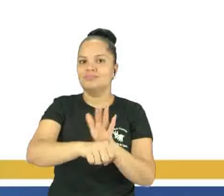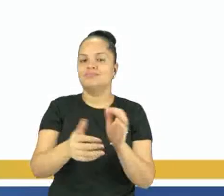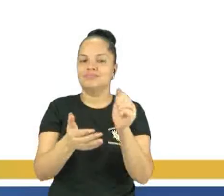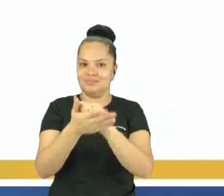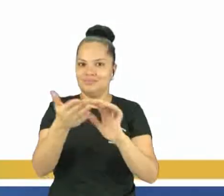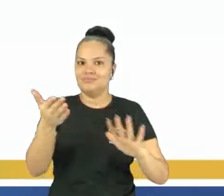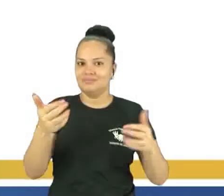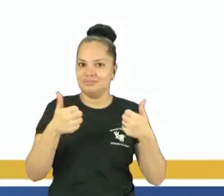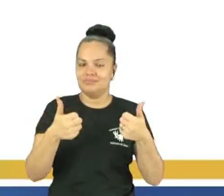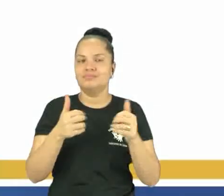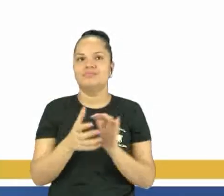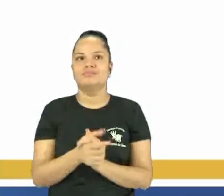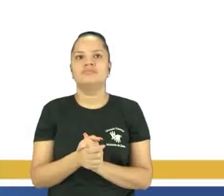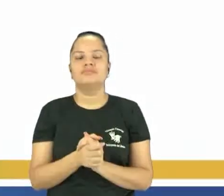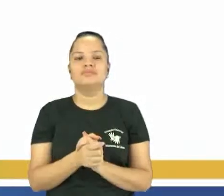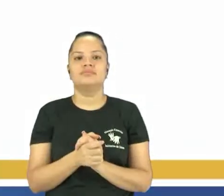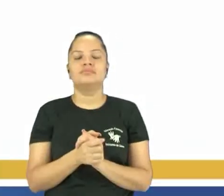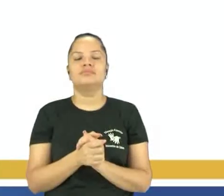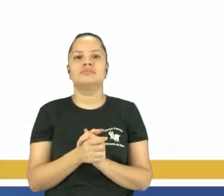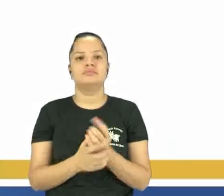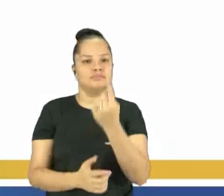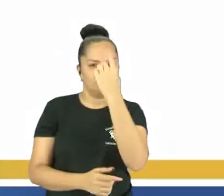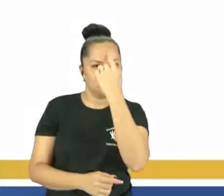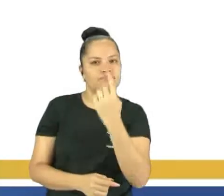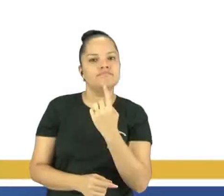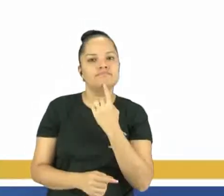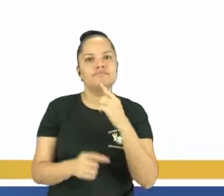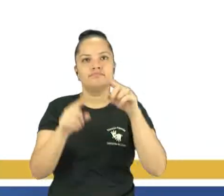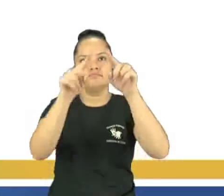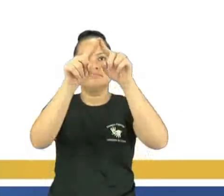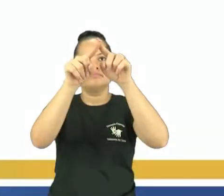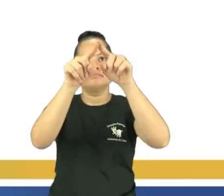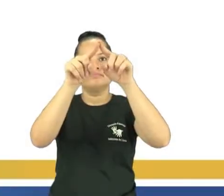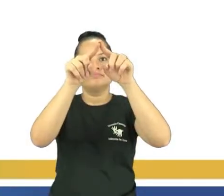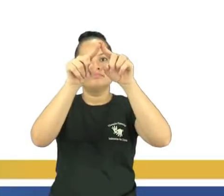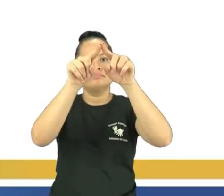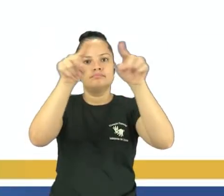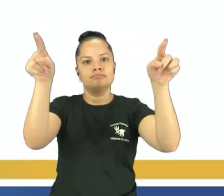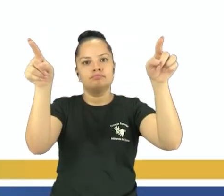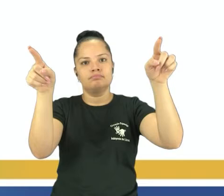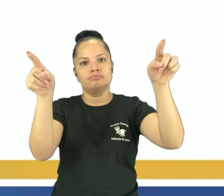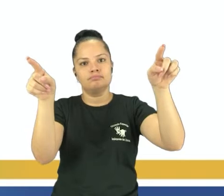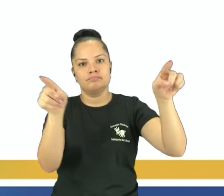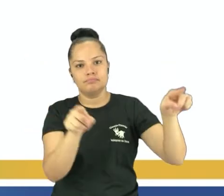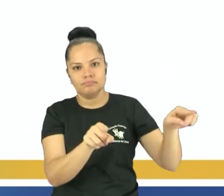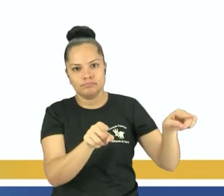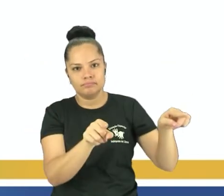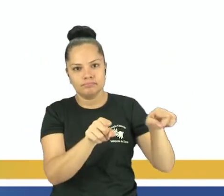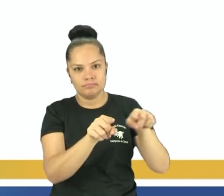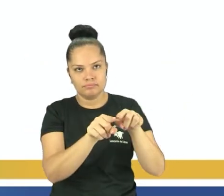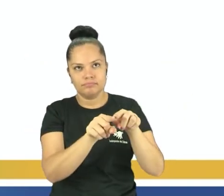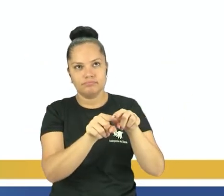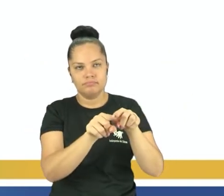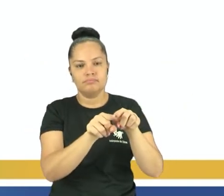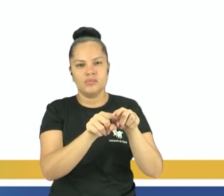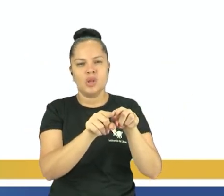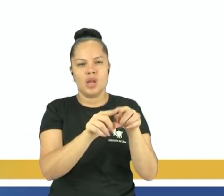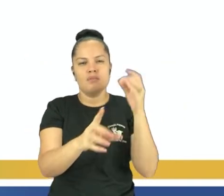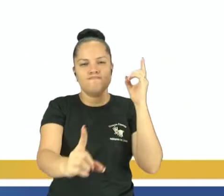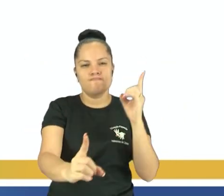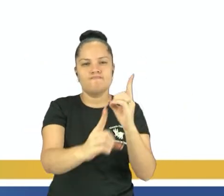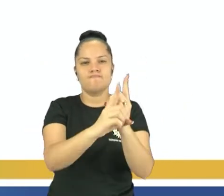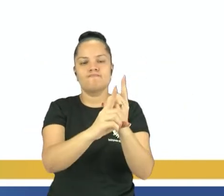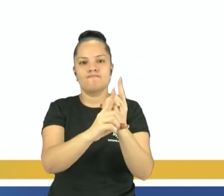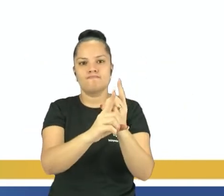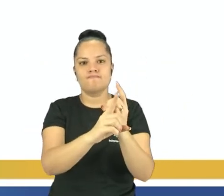Bom, essa questão traz pra gente aí um quadrilátero e pede para a gente encontrar o valor de cada ângulo